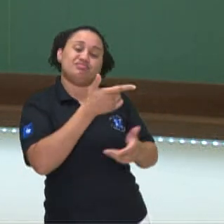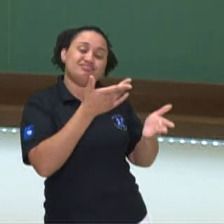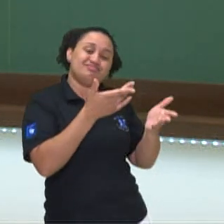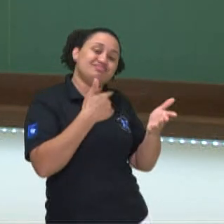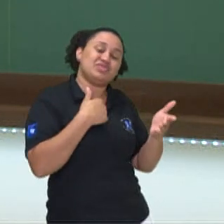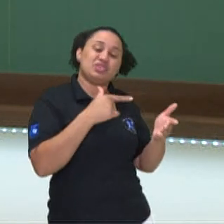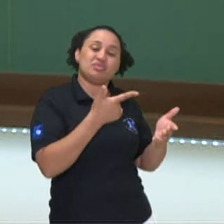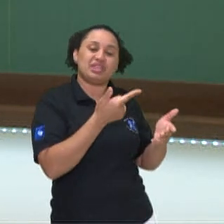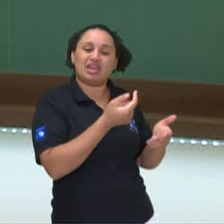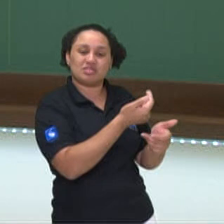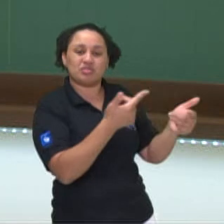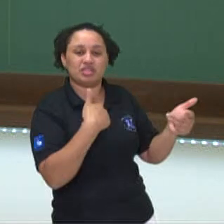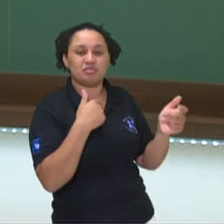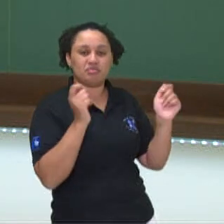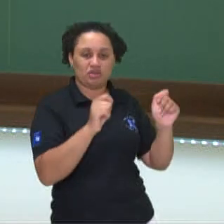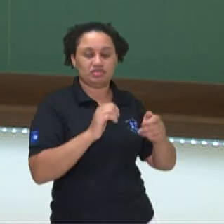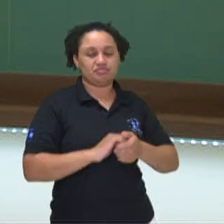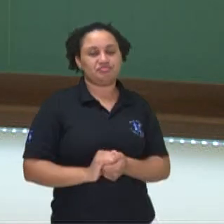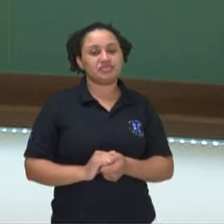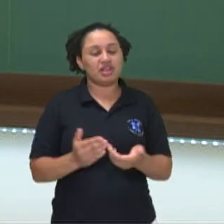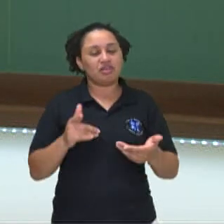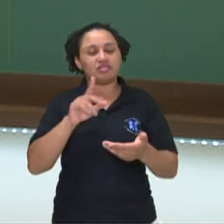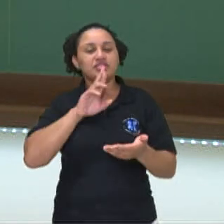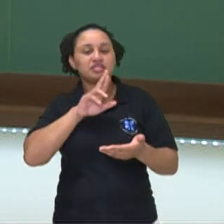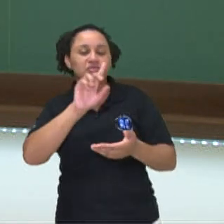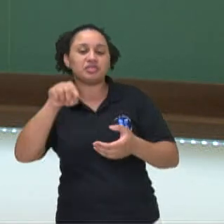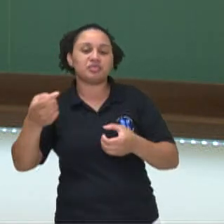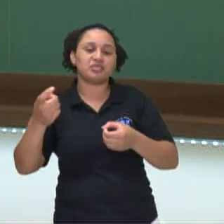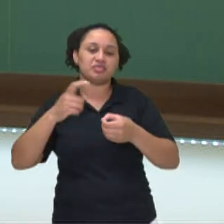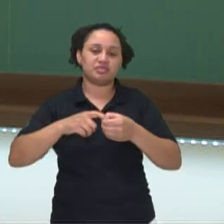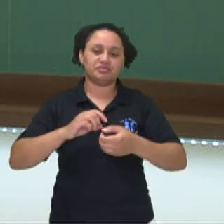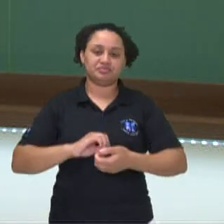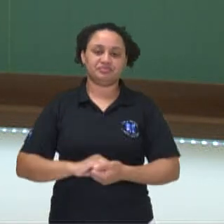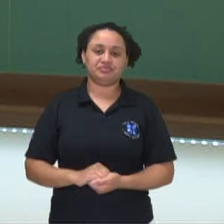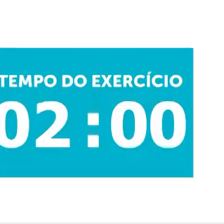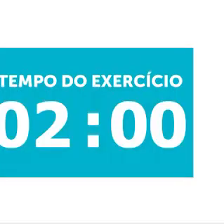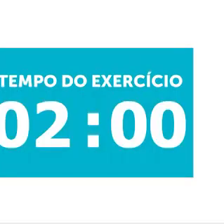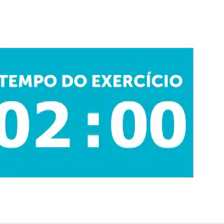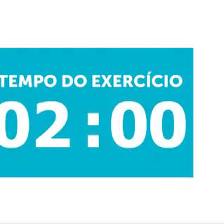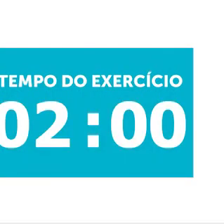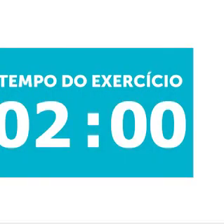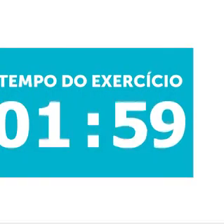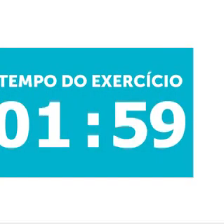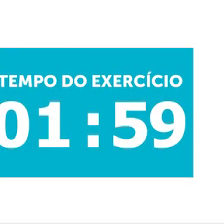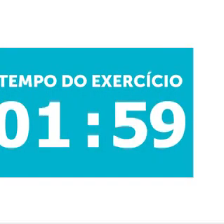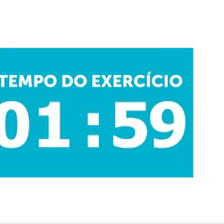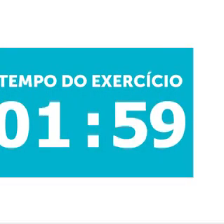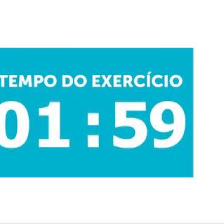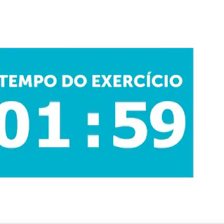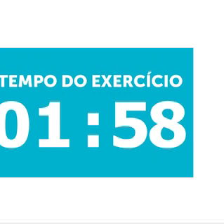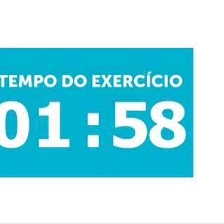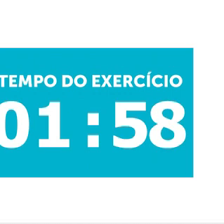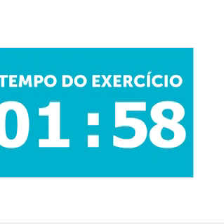outros menos bens de consumo. O reloginho vai aparecer na tela e a gente está aguardando você.